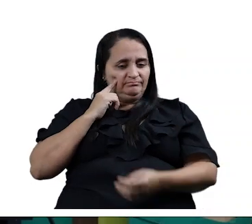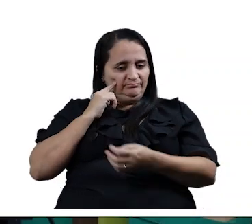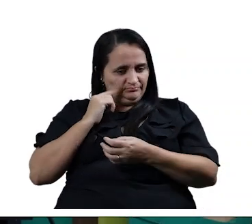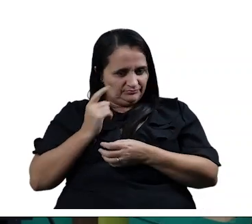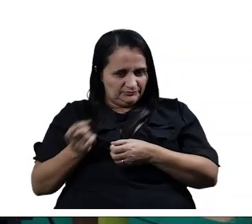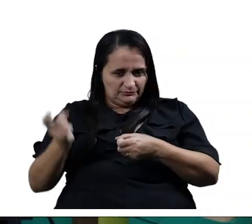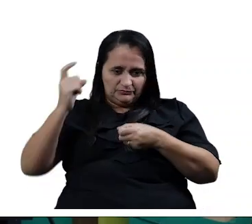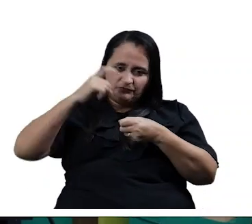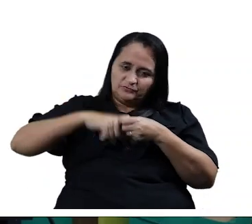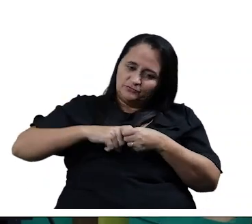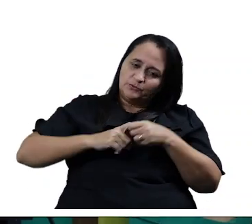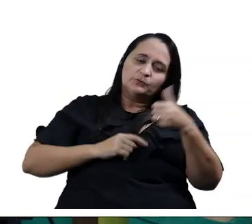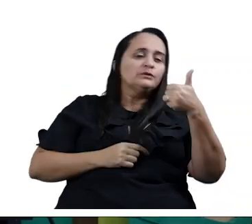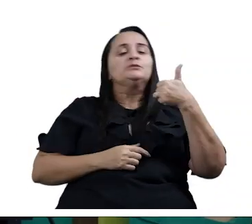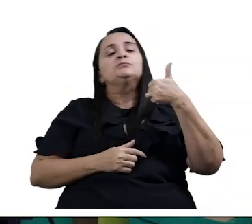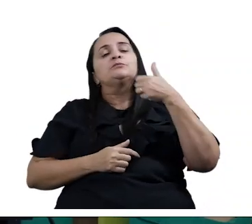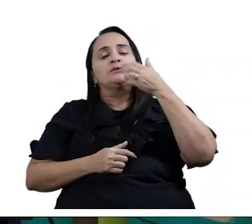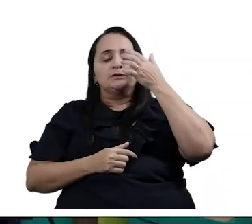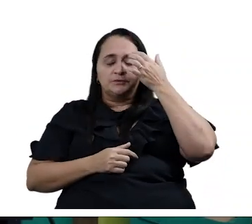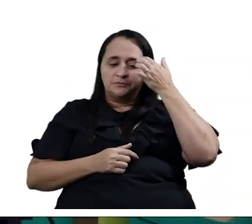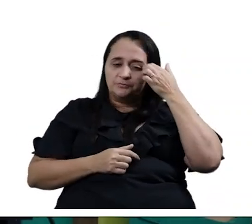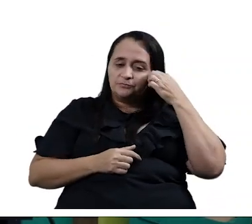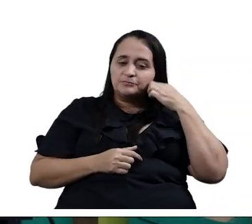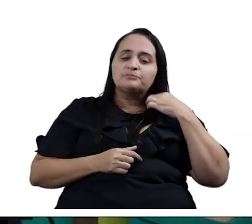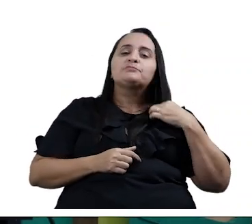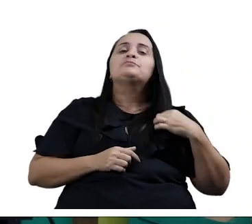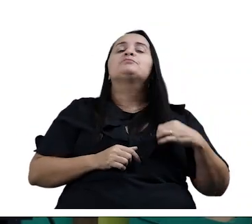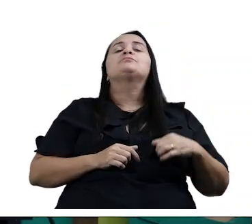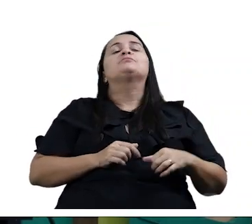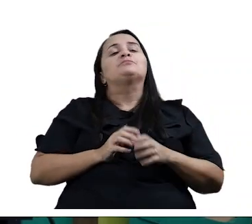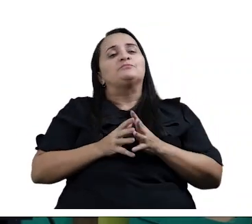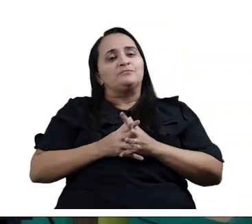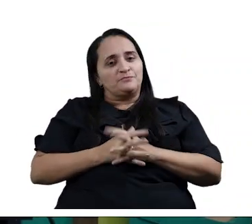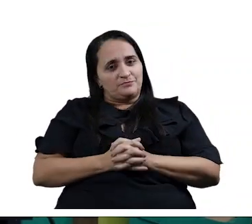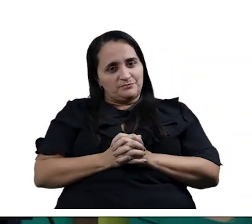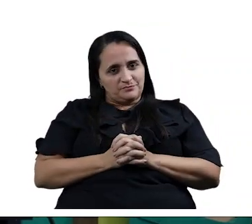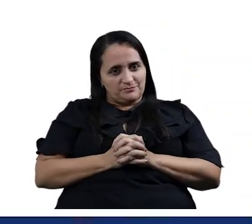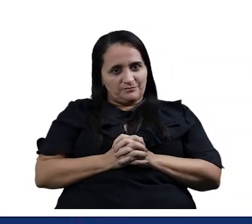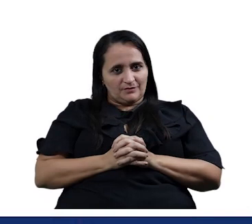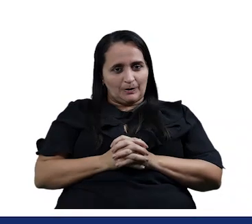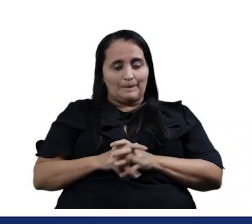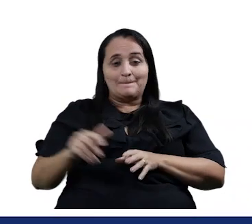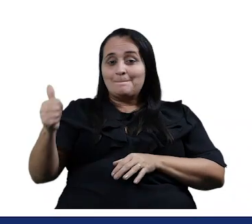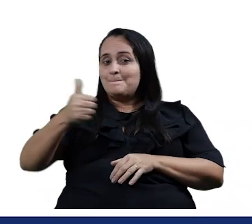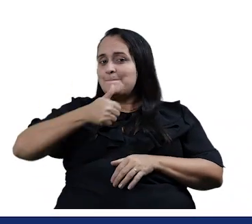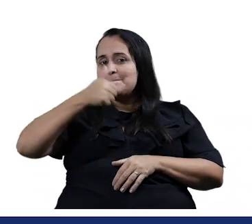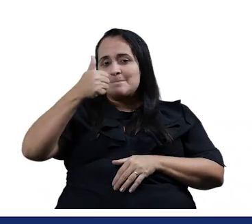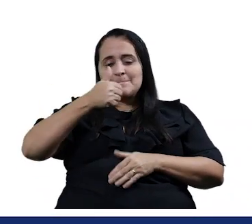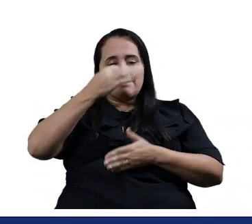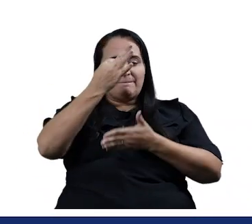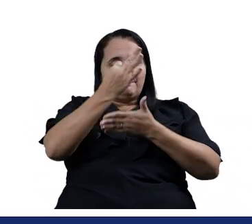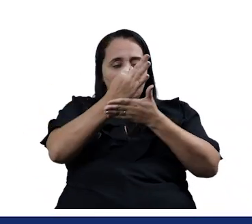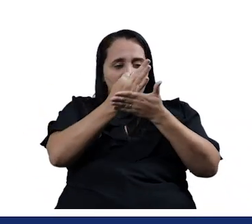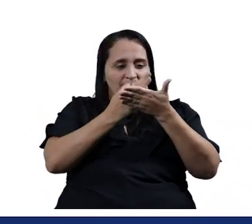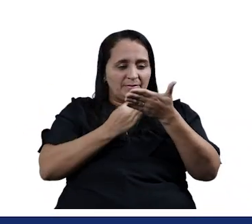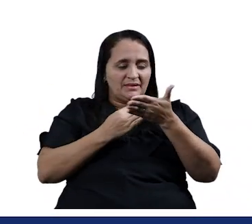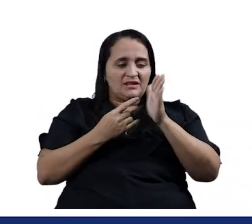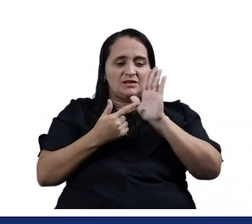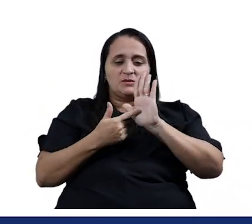Vamos pensar? Vou voltar aqui com você no primeiro texto, rapidinho. O primeiro